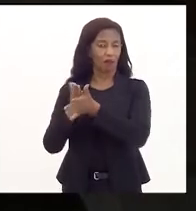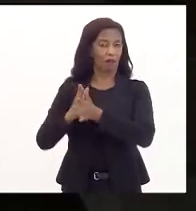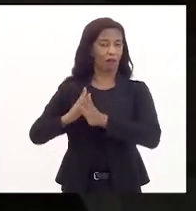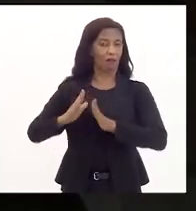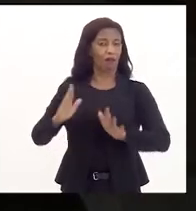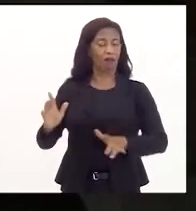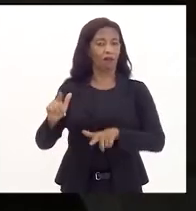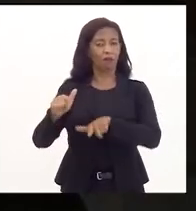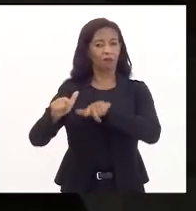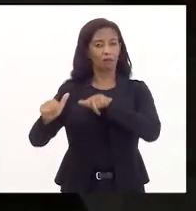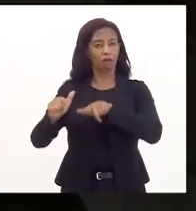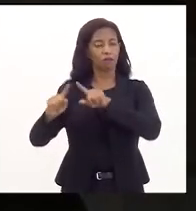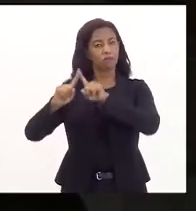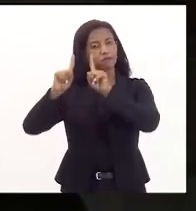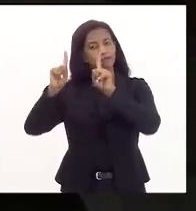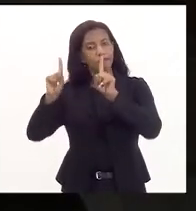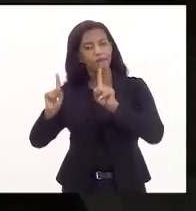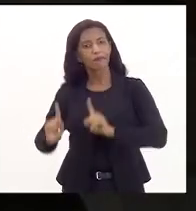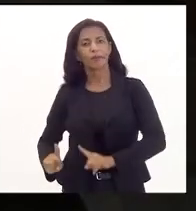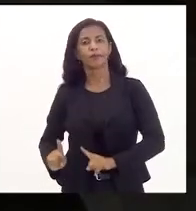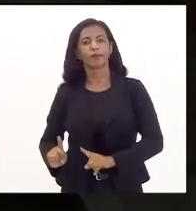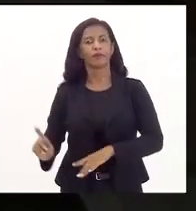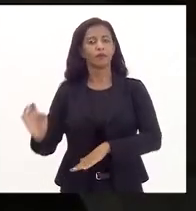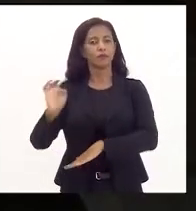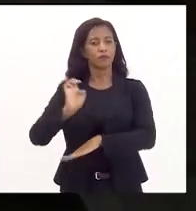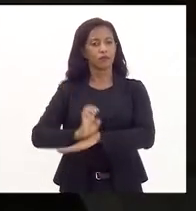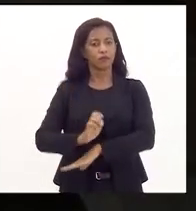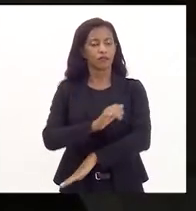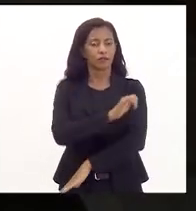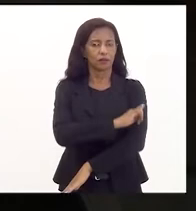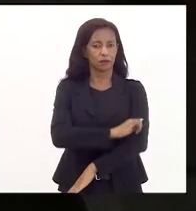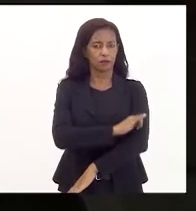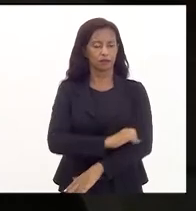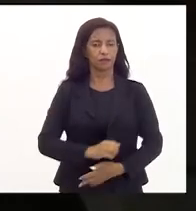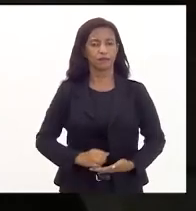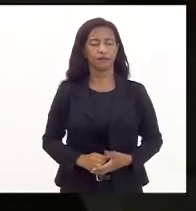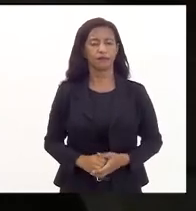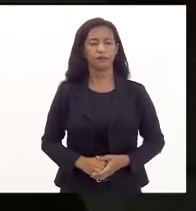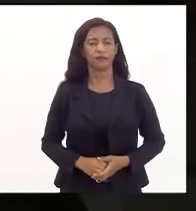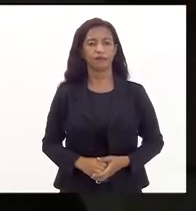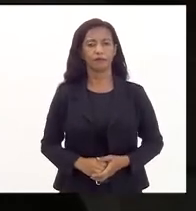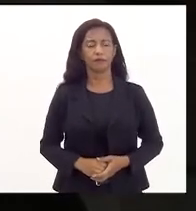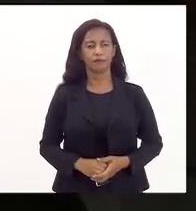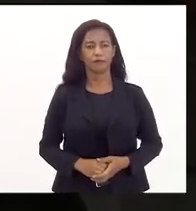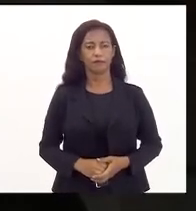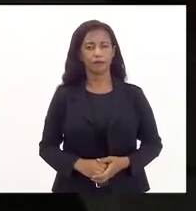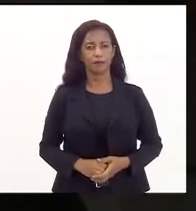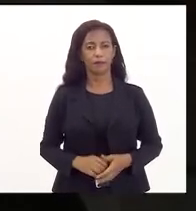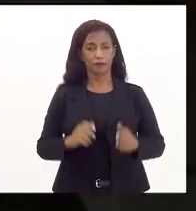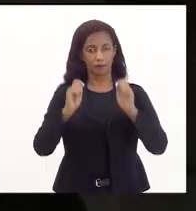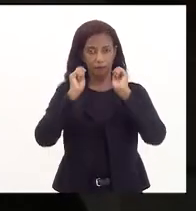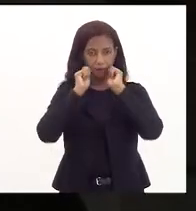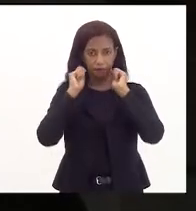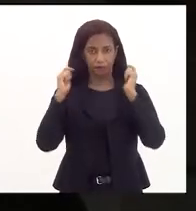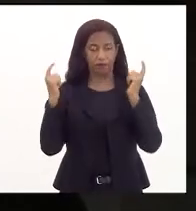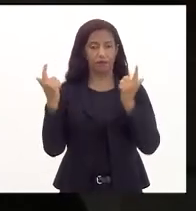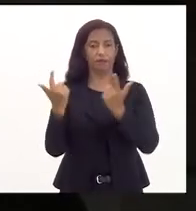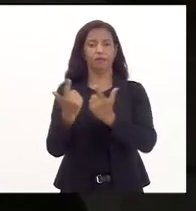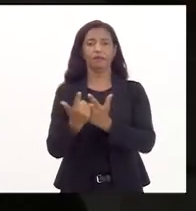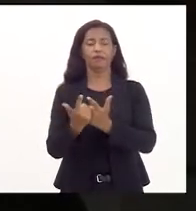com o serviço público no estado do Rio de Janeiro. A Assembleia